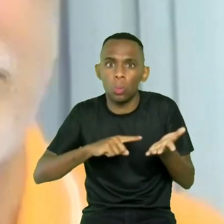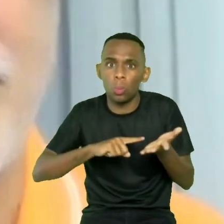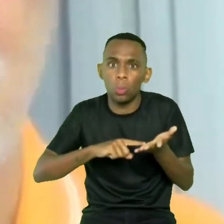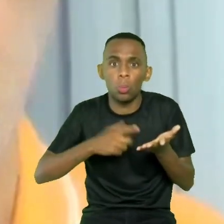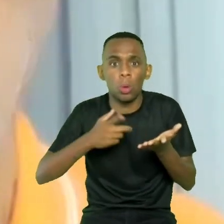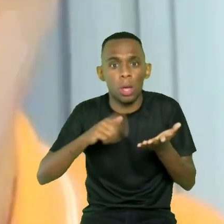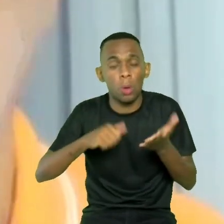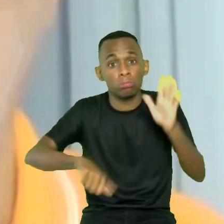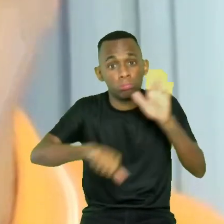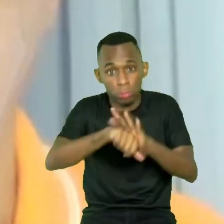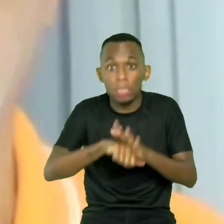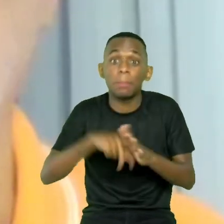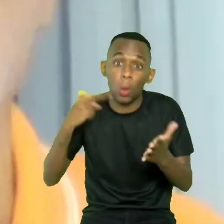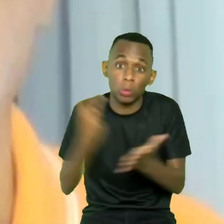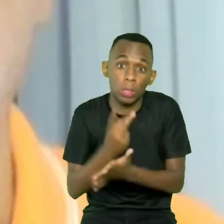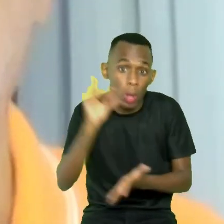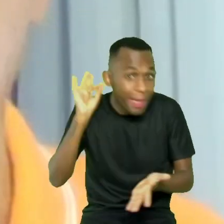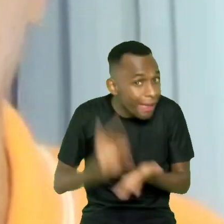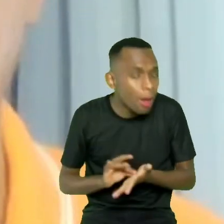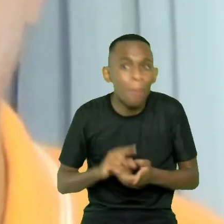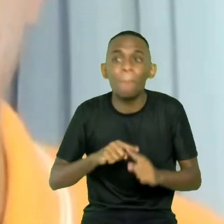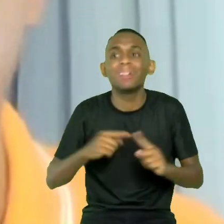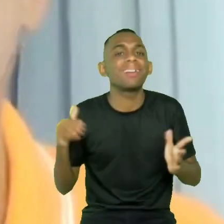hoje não teve